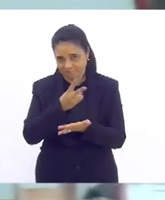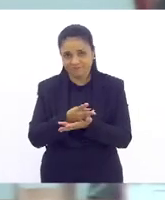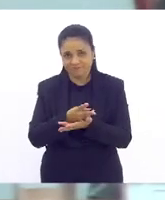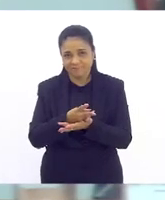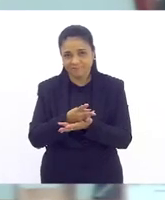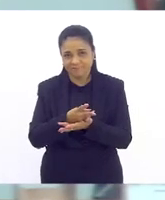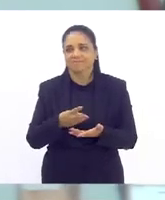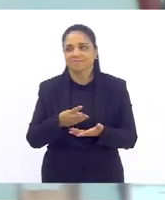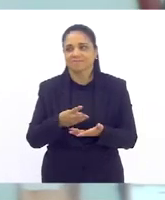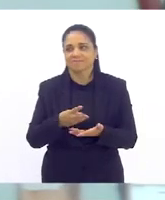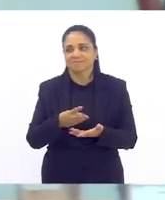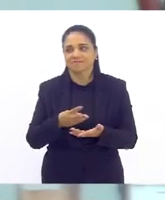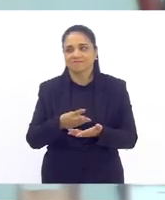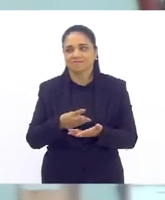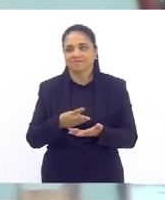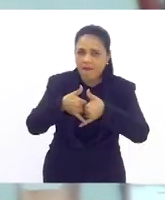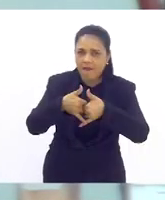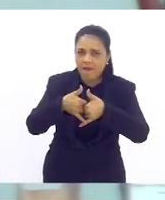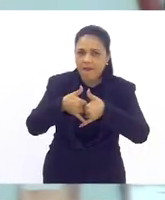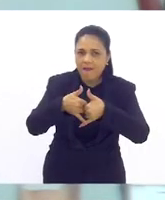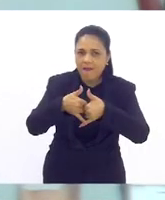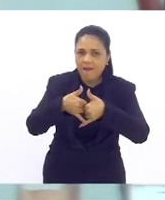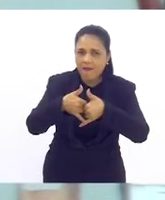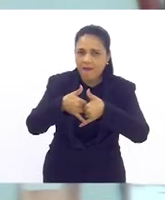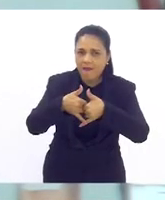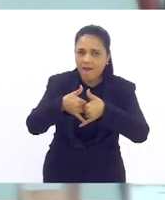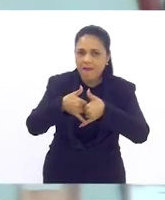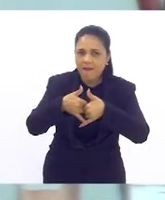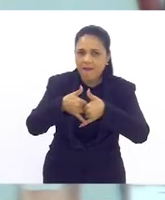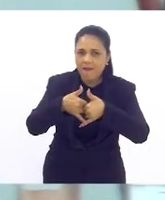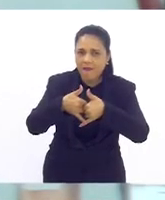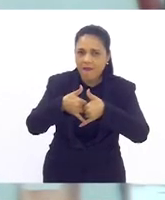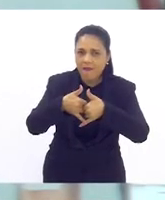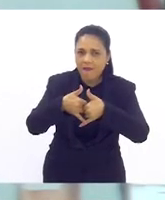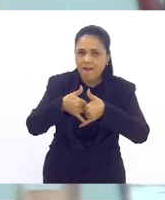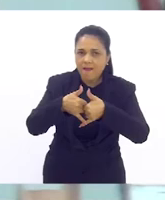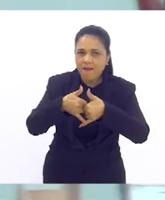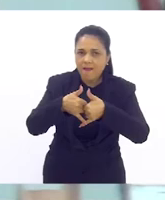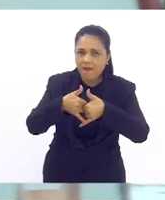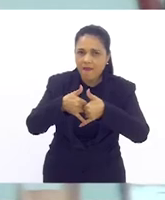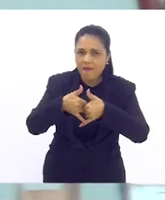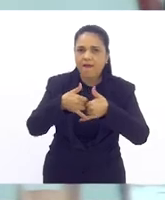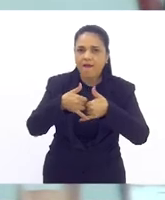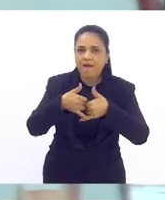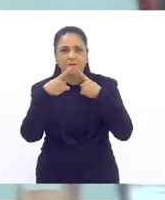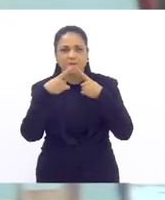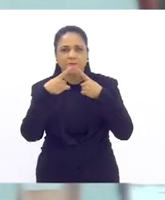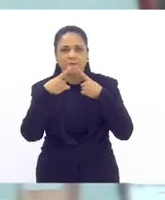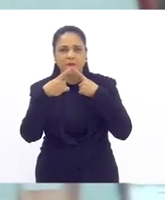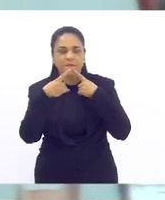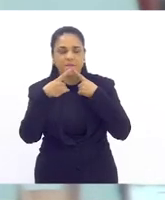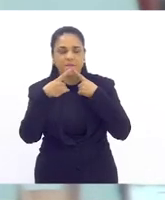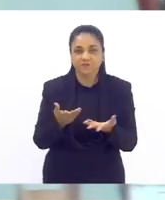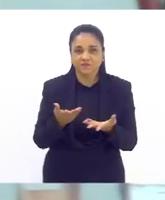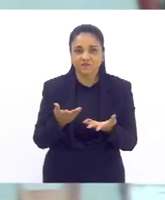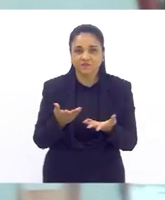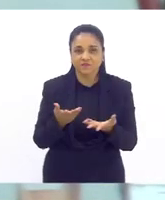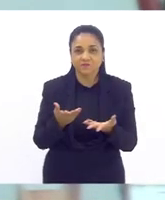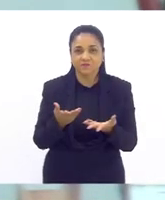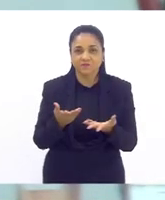independente de qualquer coisa né Firmino a gente se fala com uma certa frequência Alba guerreira lá do pezzetti também